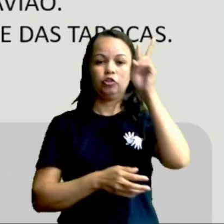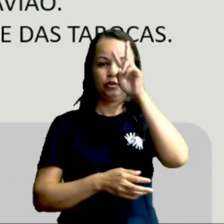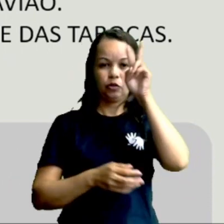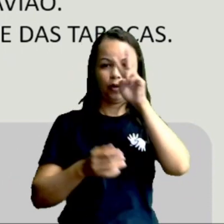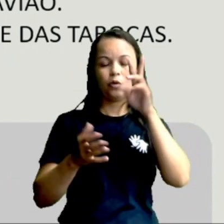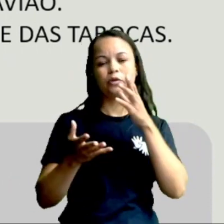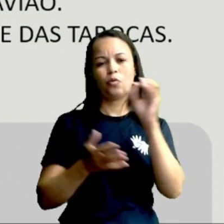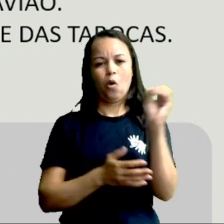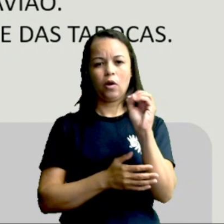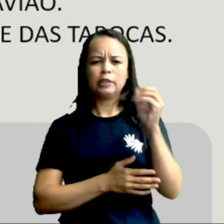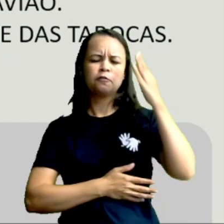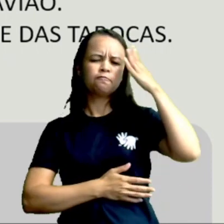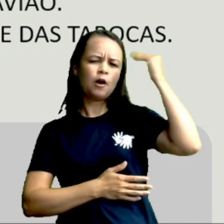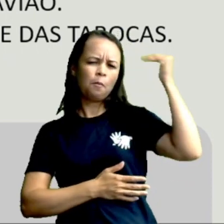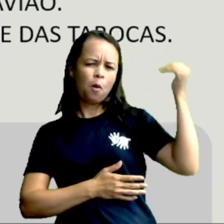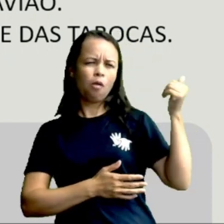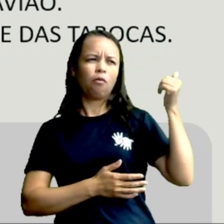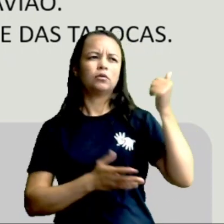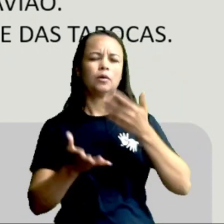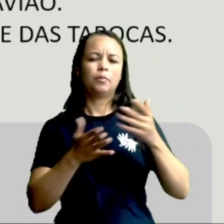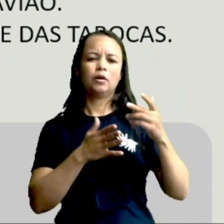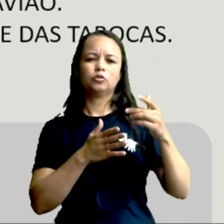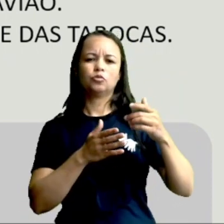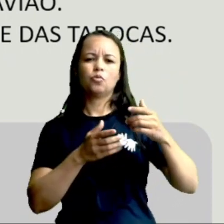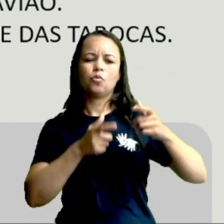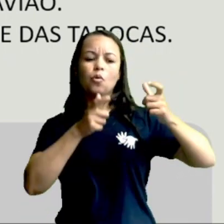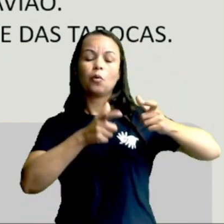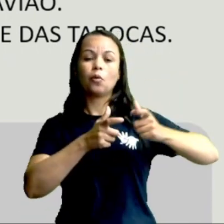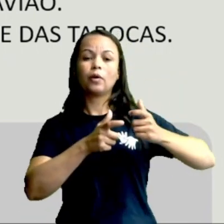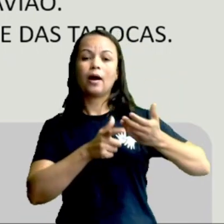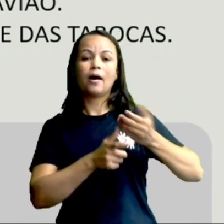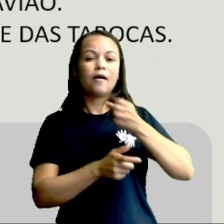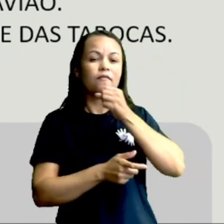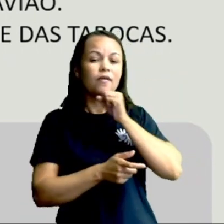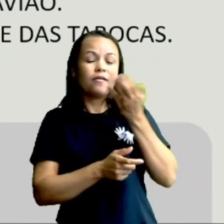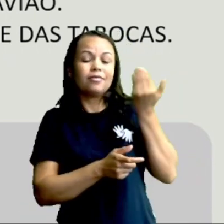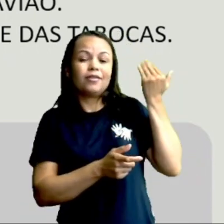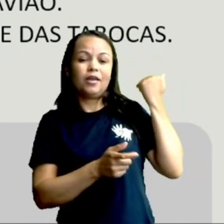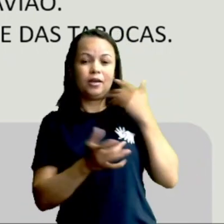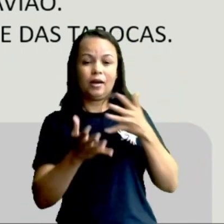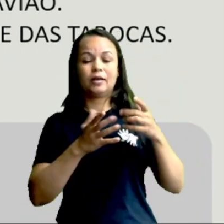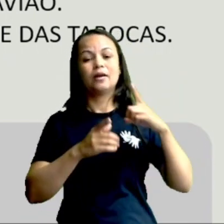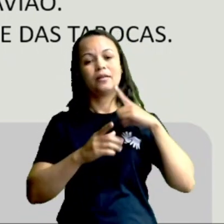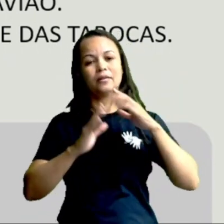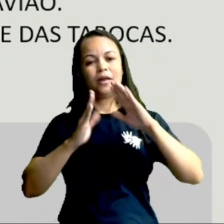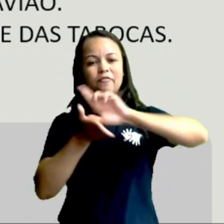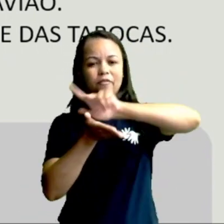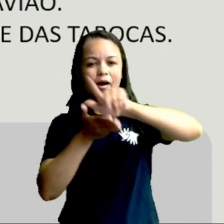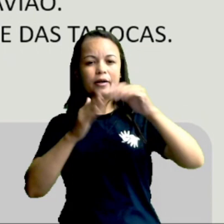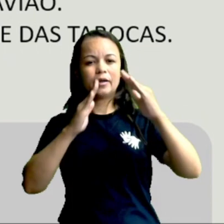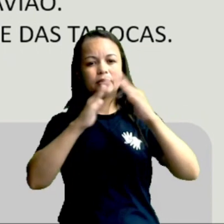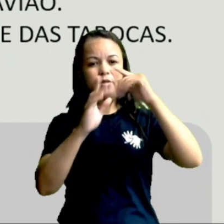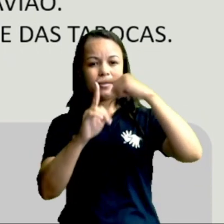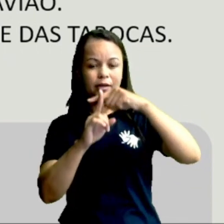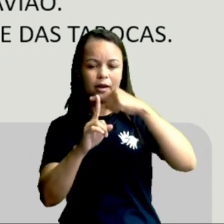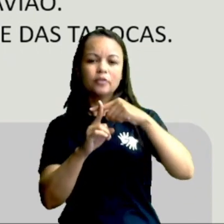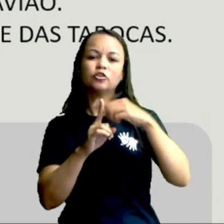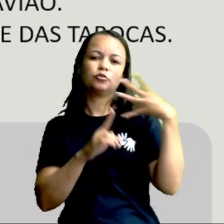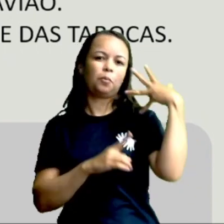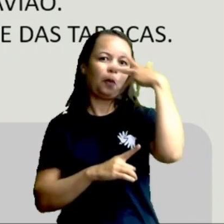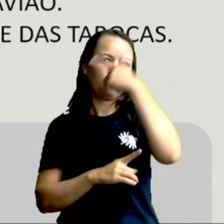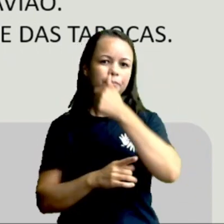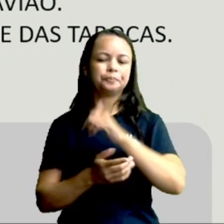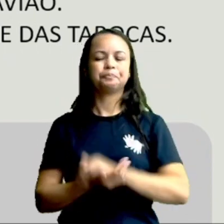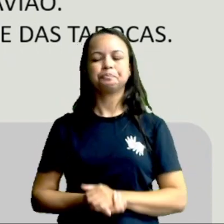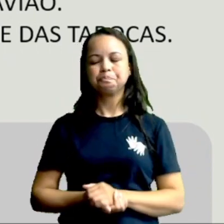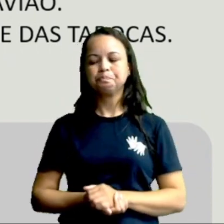Gente, Olinda é muito famosa pela sua parte antiga e por suas igrejas, que são belíssimas. Já em Caruaru, a gente vai ter